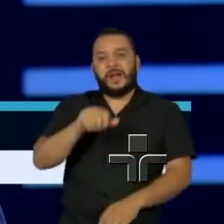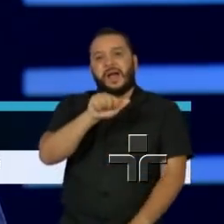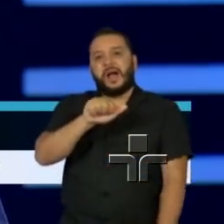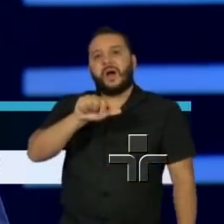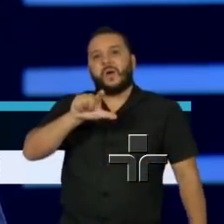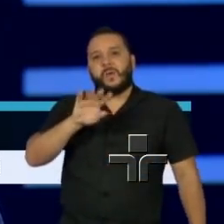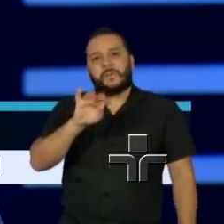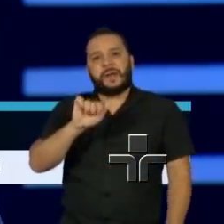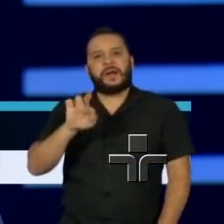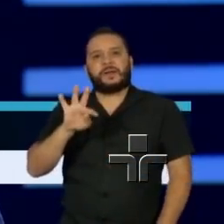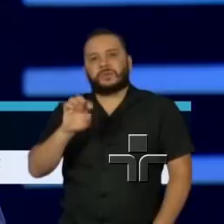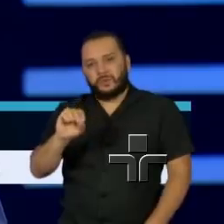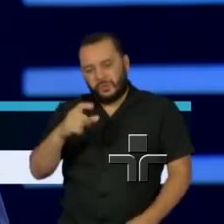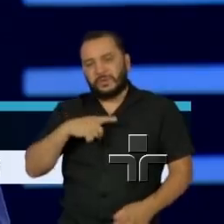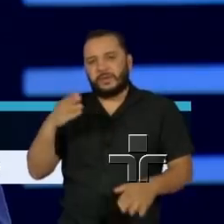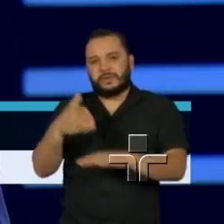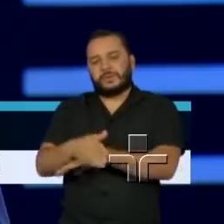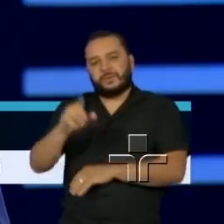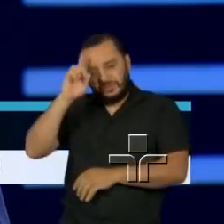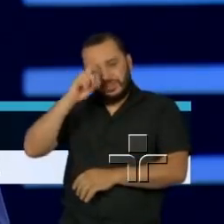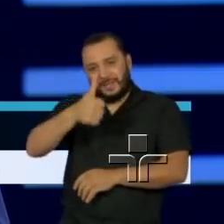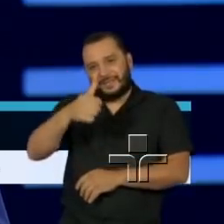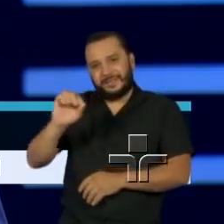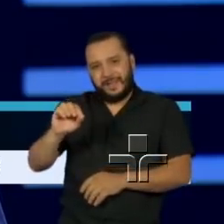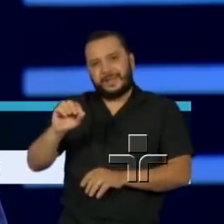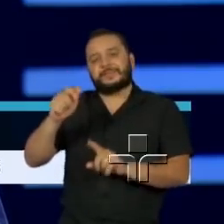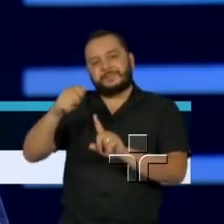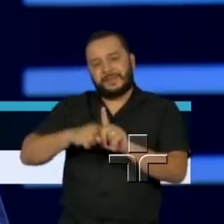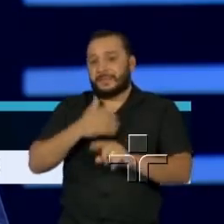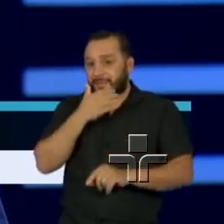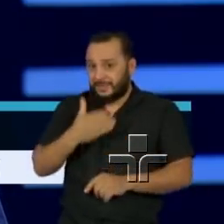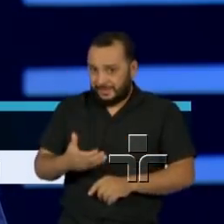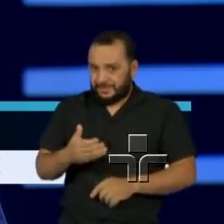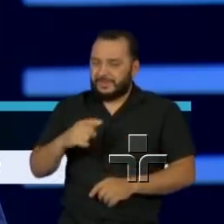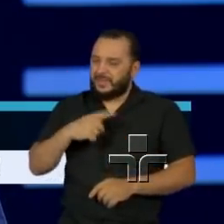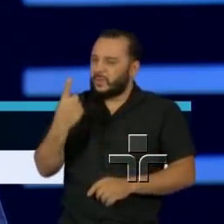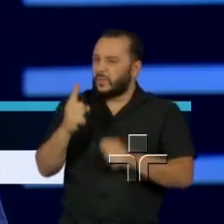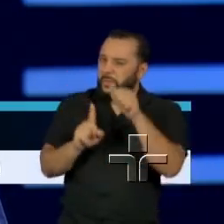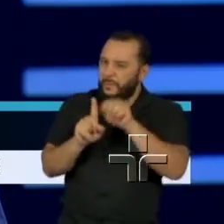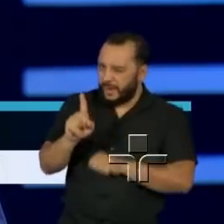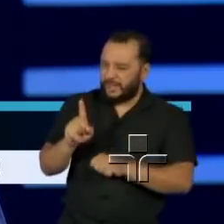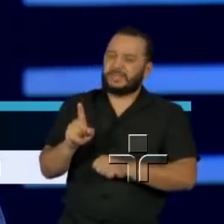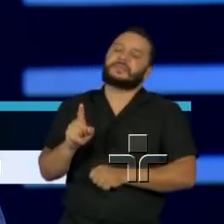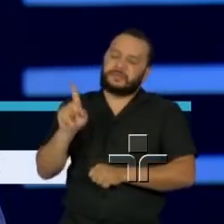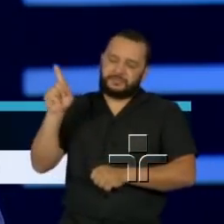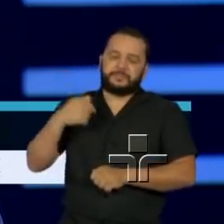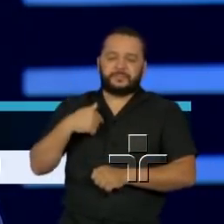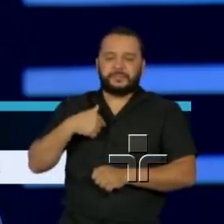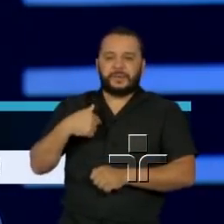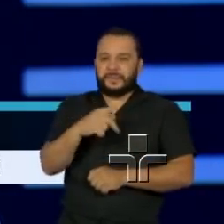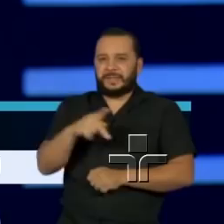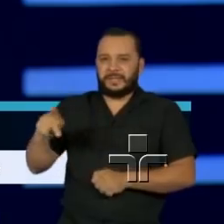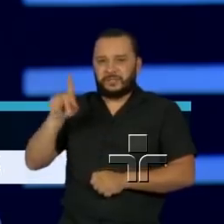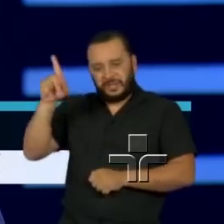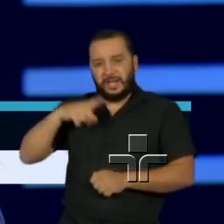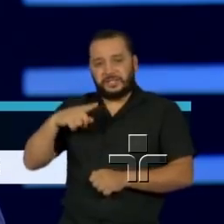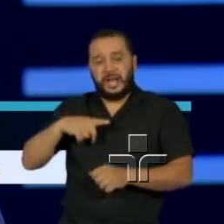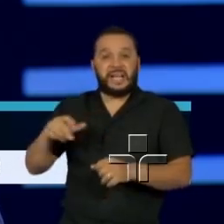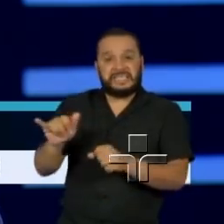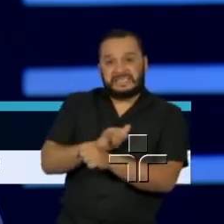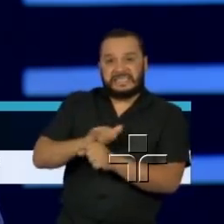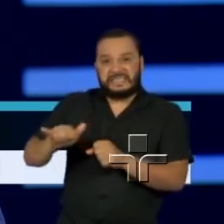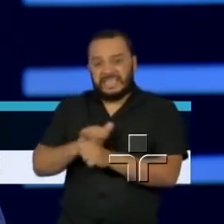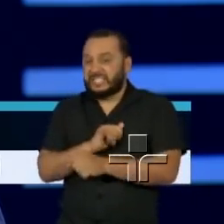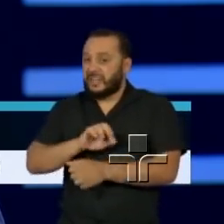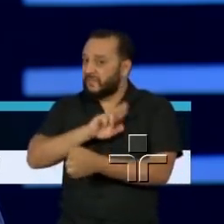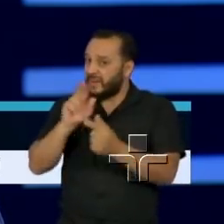presidente, assumiu dia 10 de dezembro, portanto, está há cerca de um mês como presidente, já adotou uma série de medidas emergenciais.